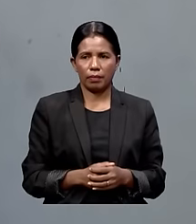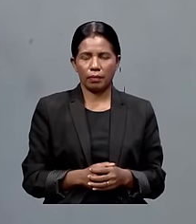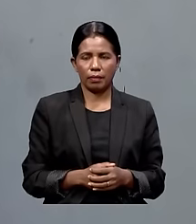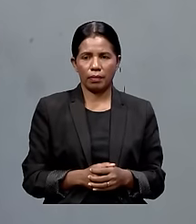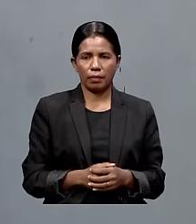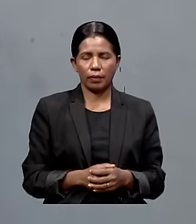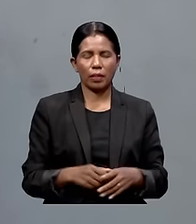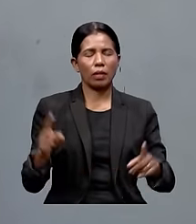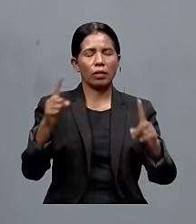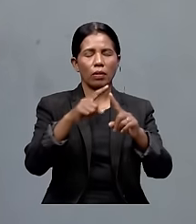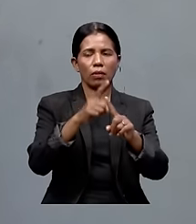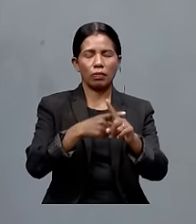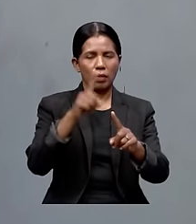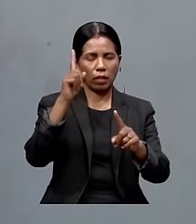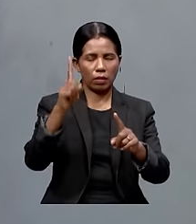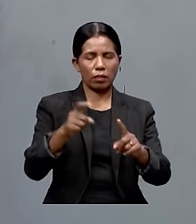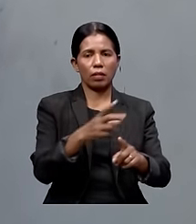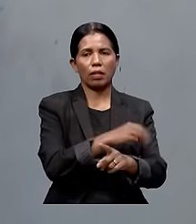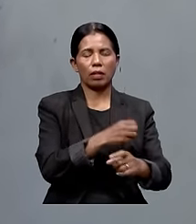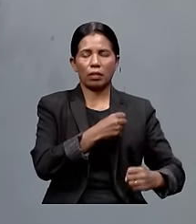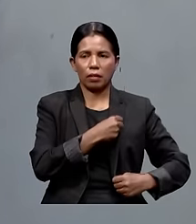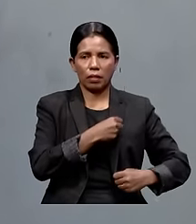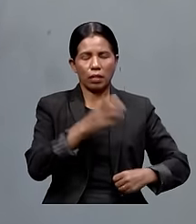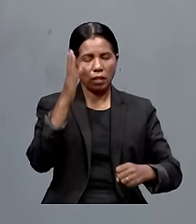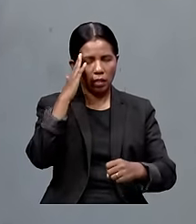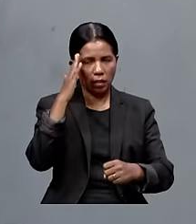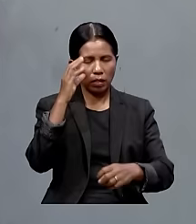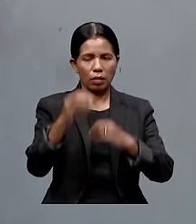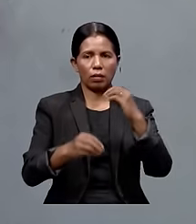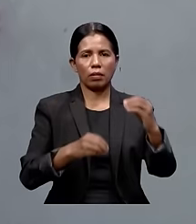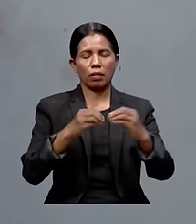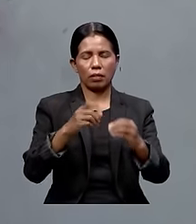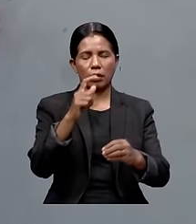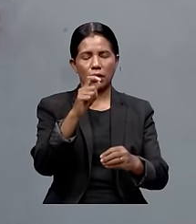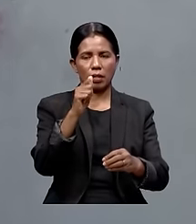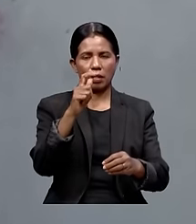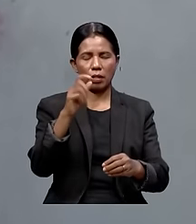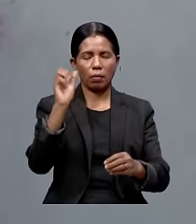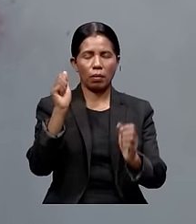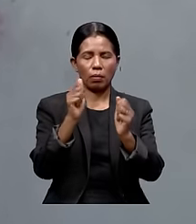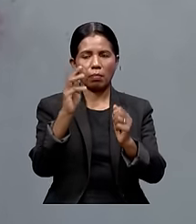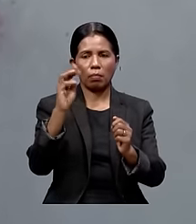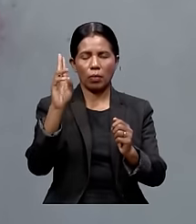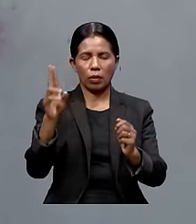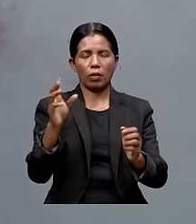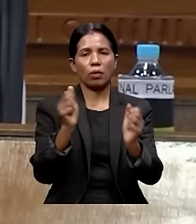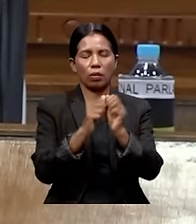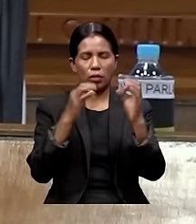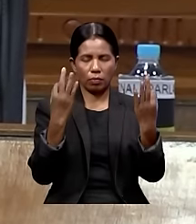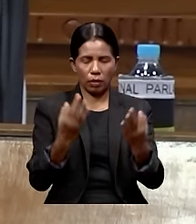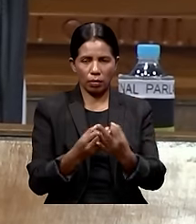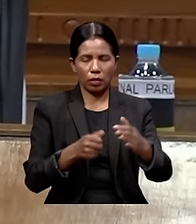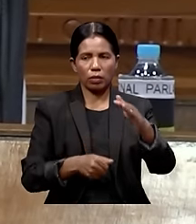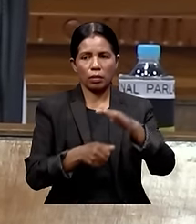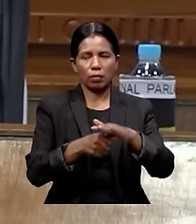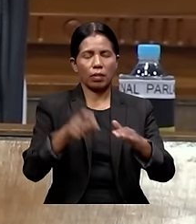Hafoin lato o fulang ida, inimigo sira começa a desconfiar ona kadak saudoso tatamou honi a família maksubar comandante falentil